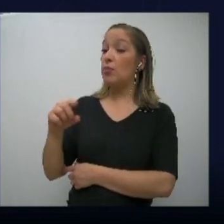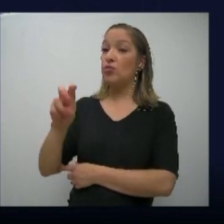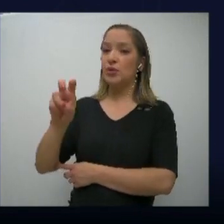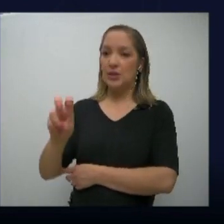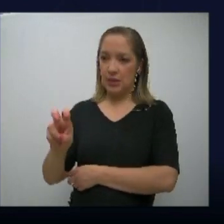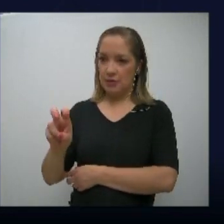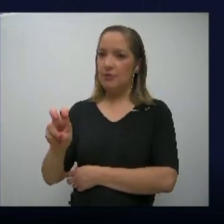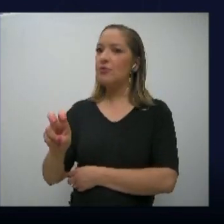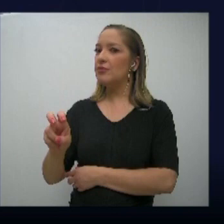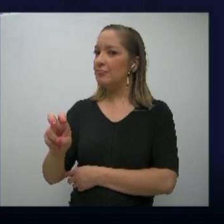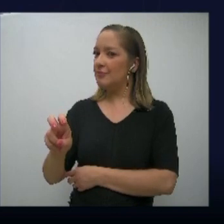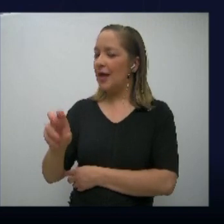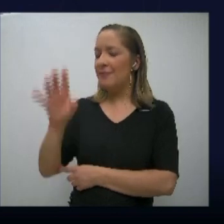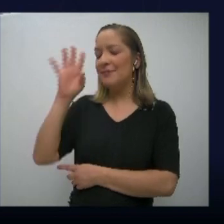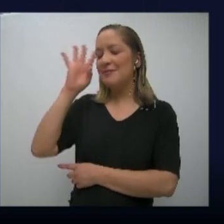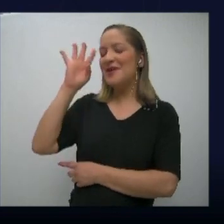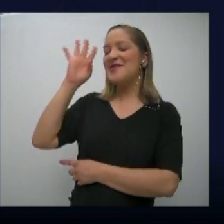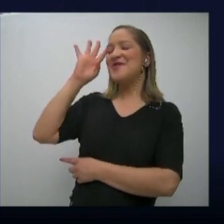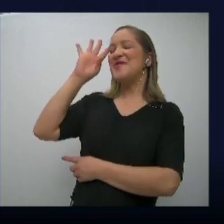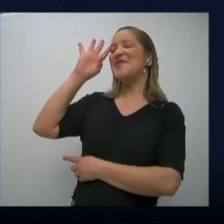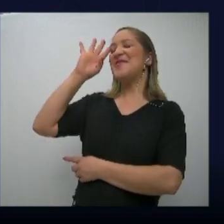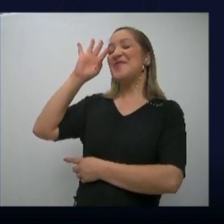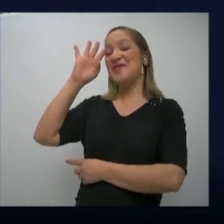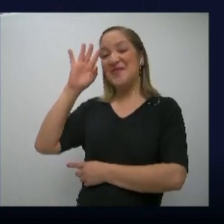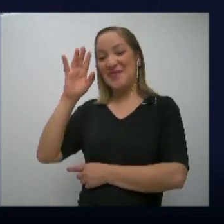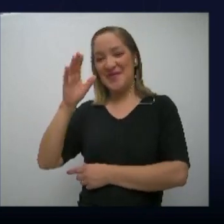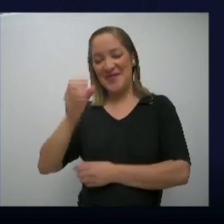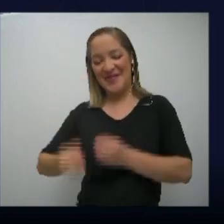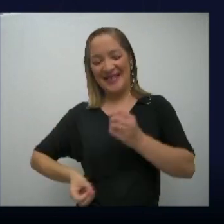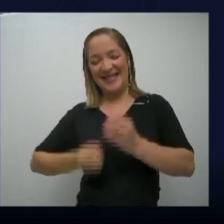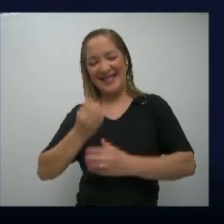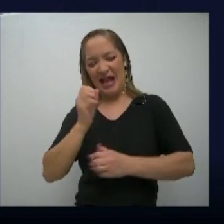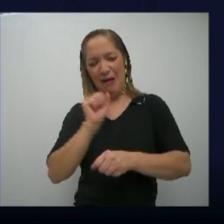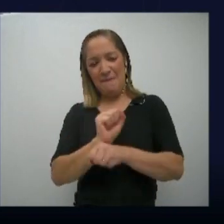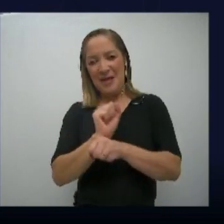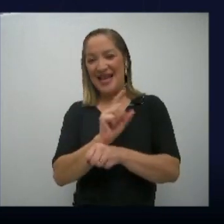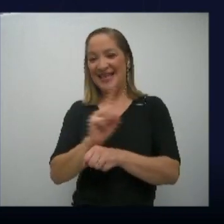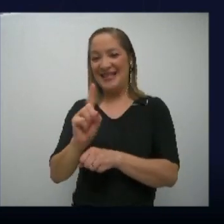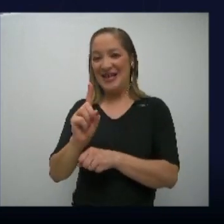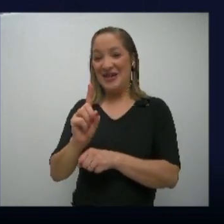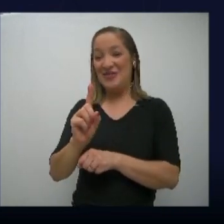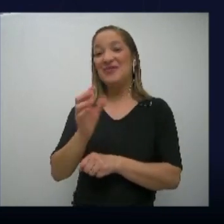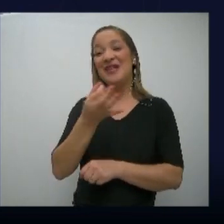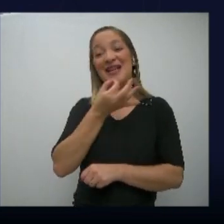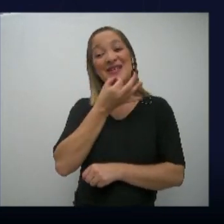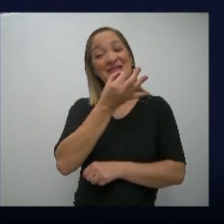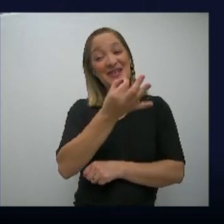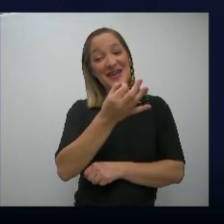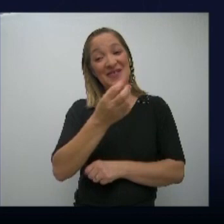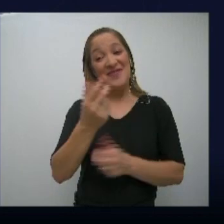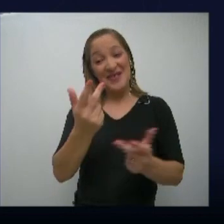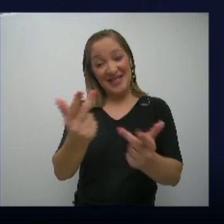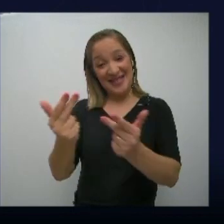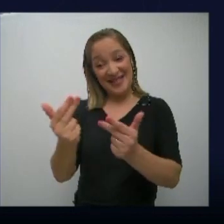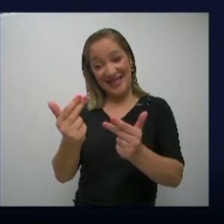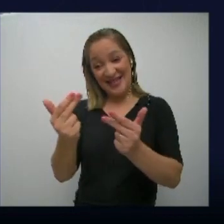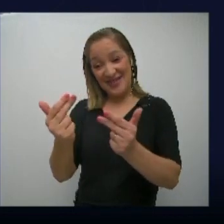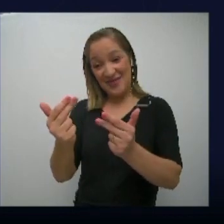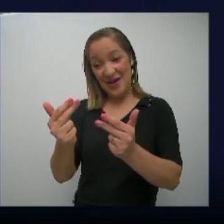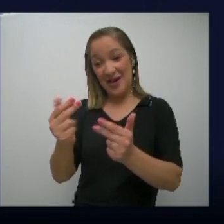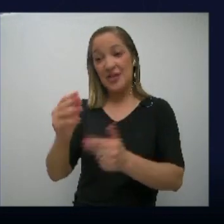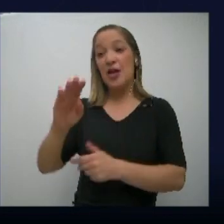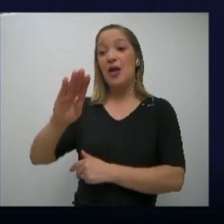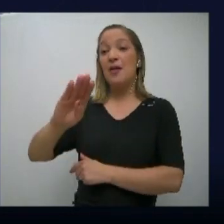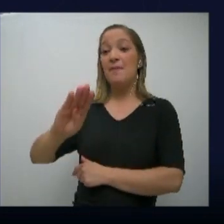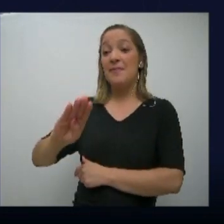parar a então fica fica a sugestão aí que vocês vão na direção do Banco Central Banco Central não só pedir